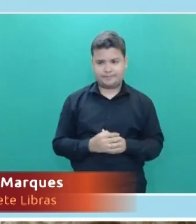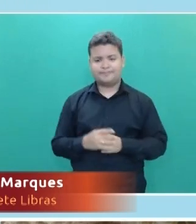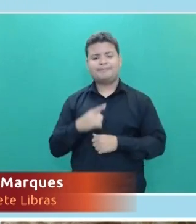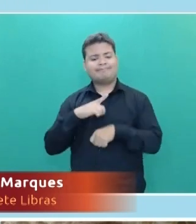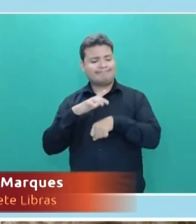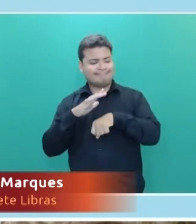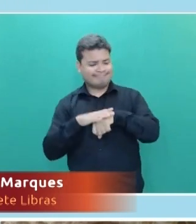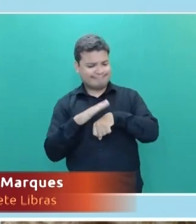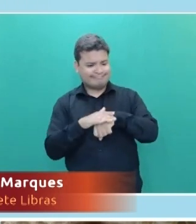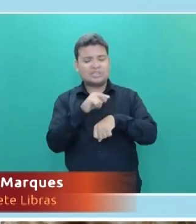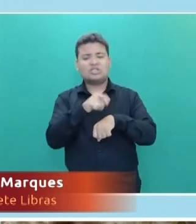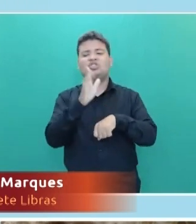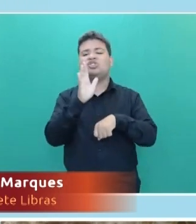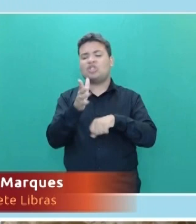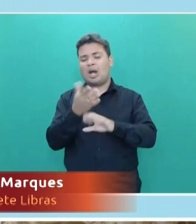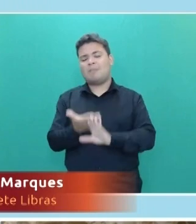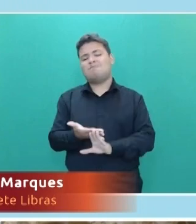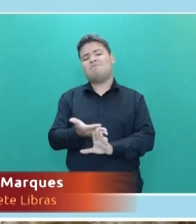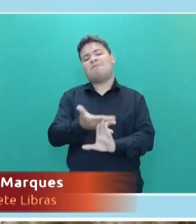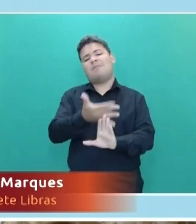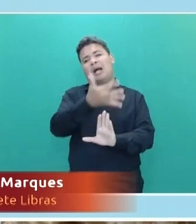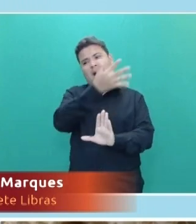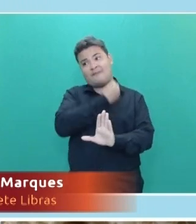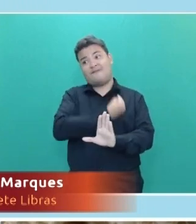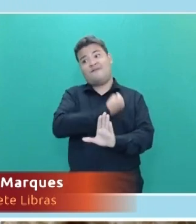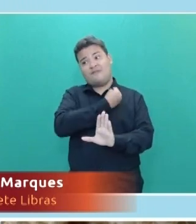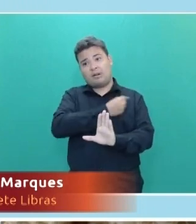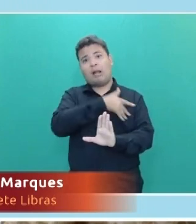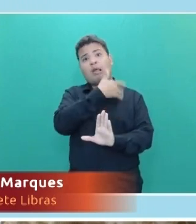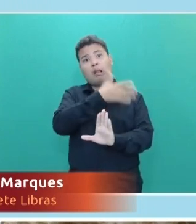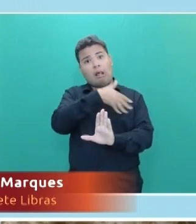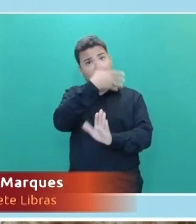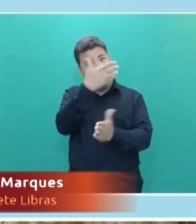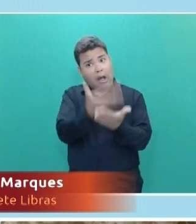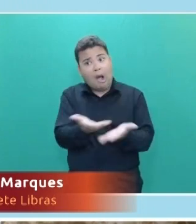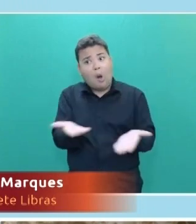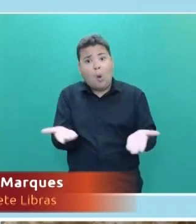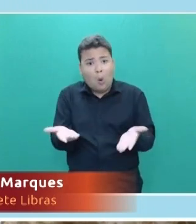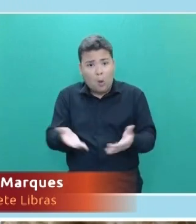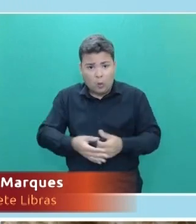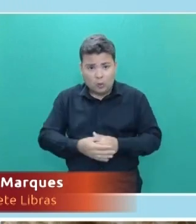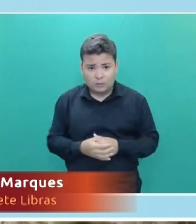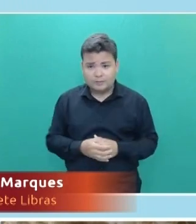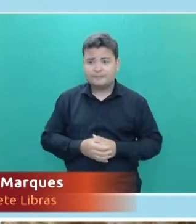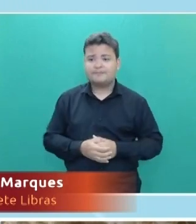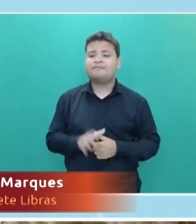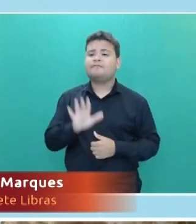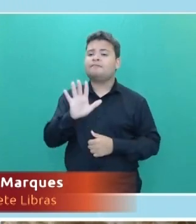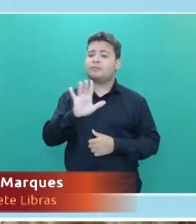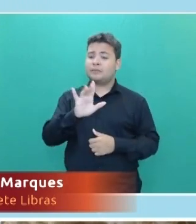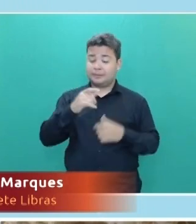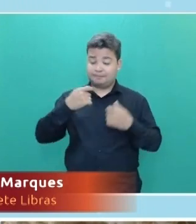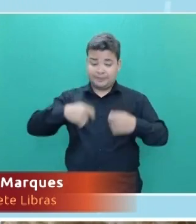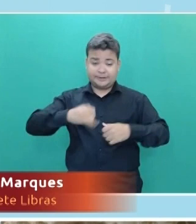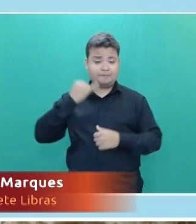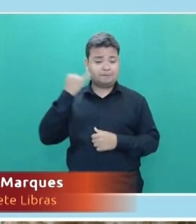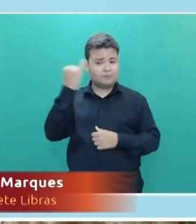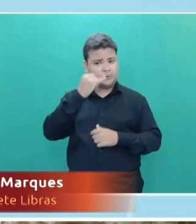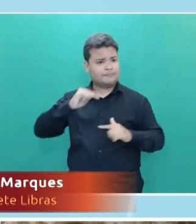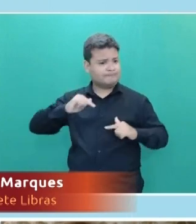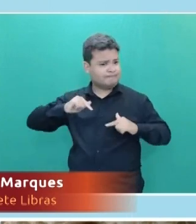existiam anteriormente, continuam e permanecem existindo, e que precisam ser enfrentadas de todas as maneiras.